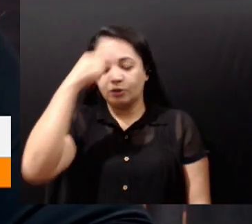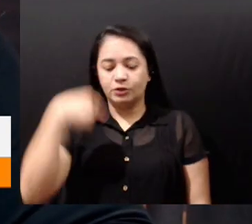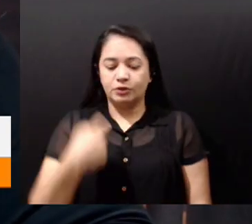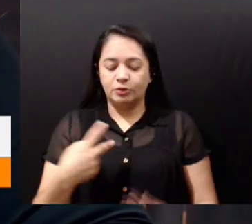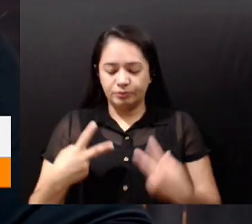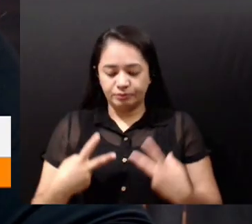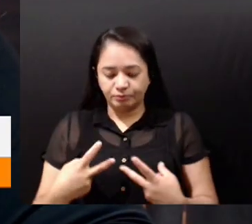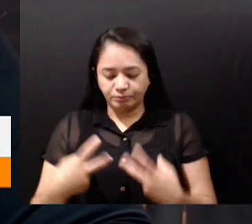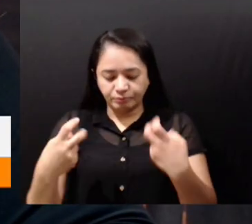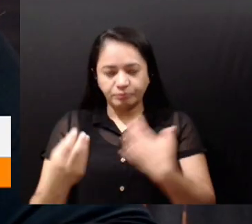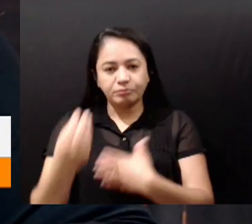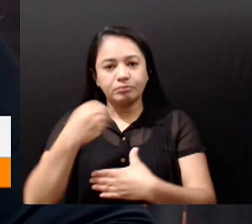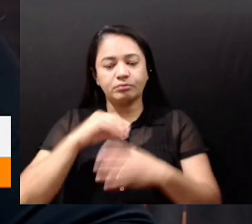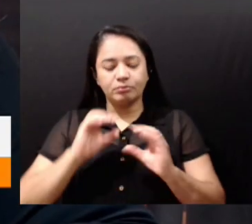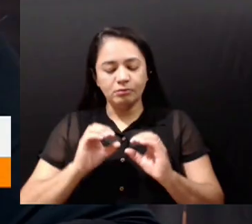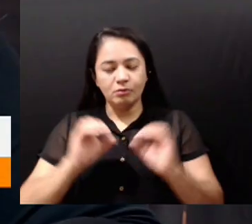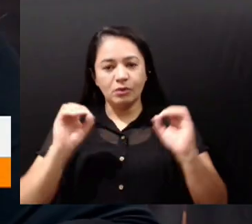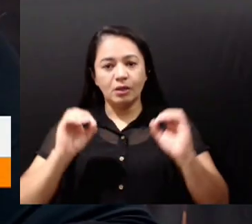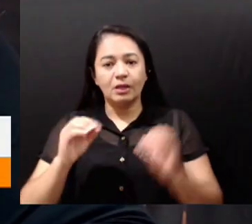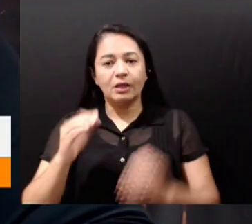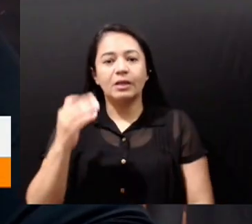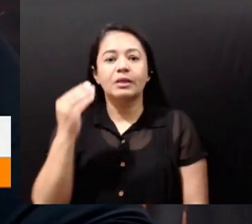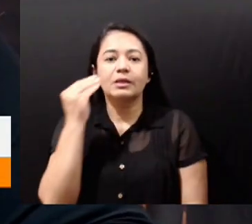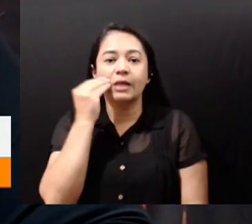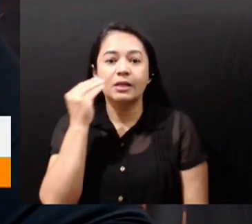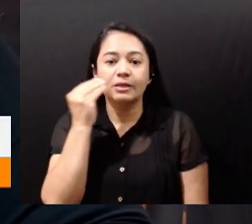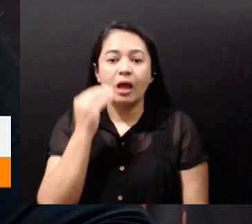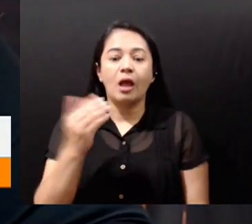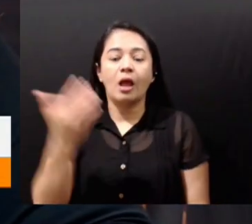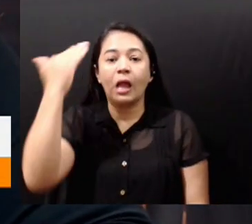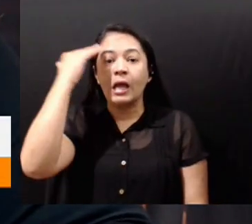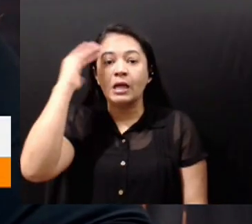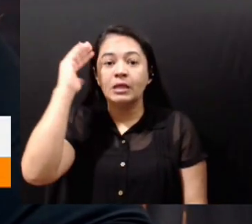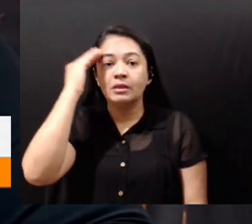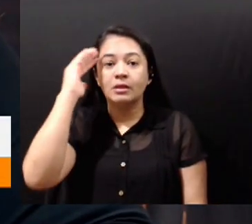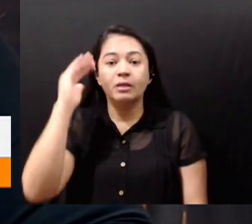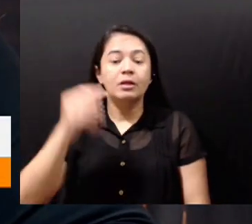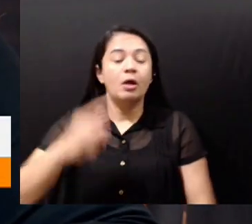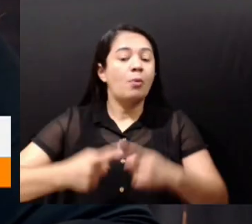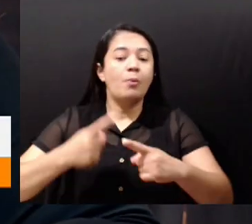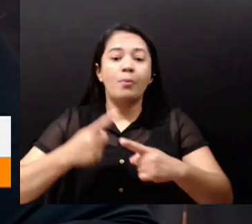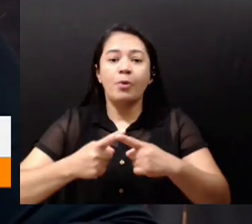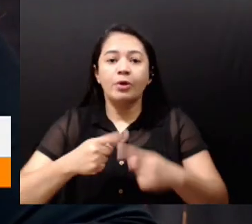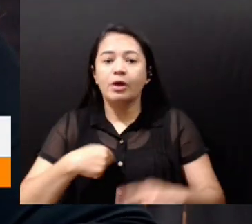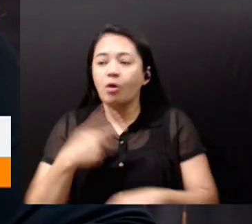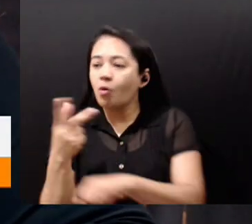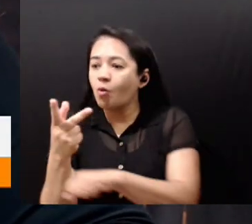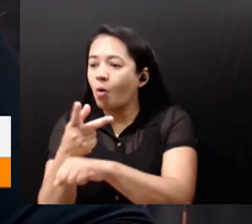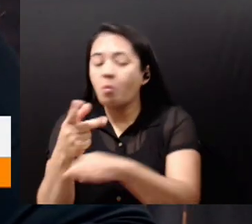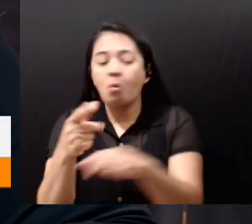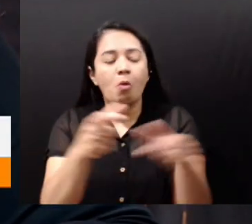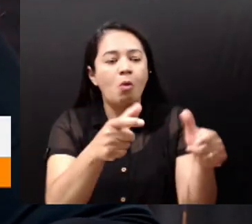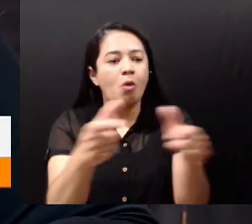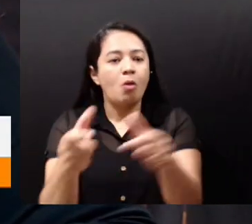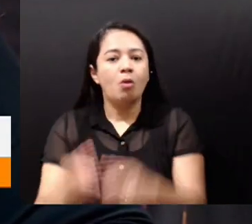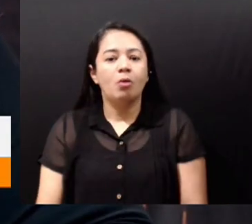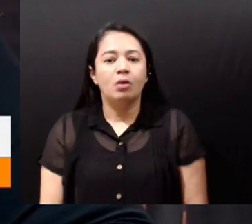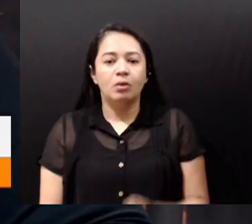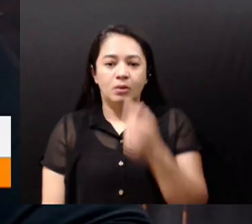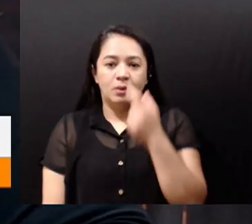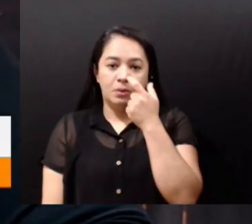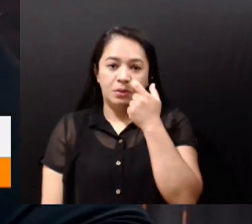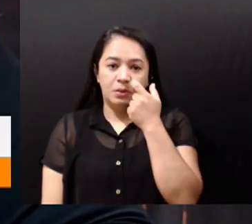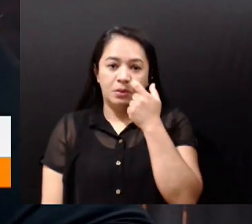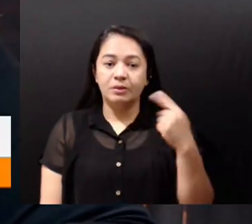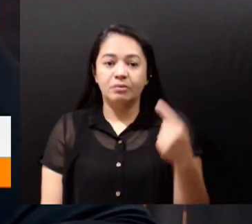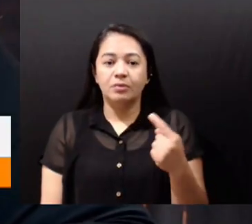poder compreender, primeiro, o porquê eu procuro um lugar, para depois entender por que esse lugar